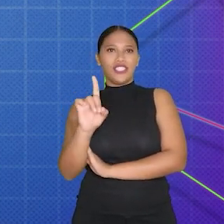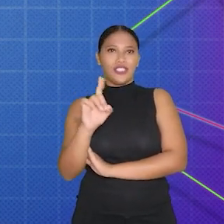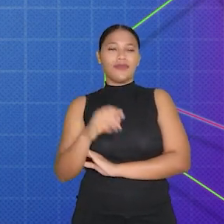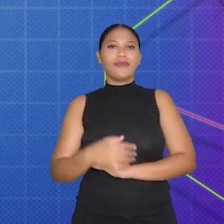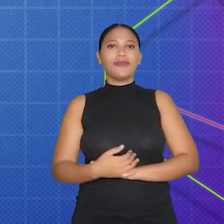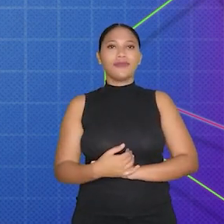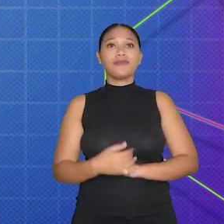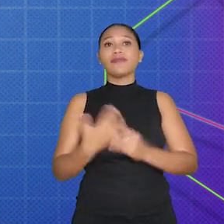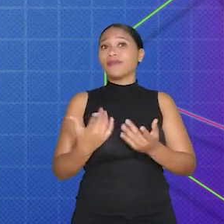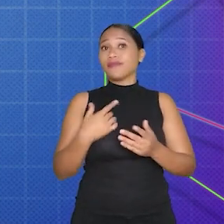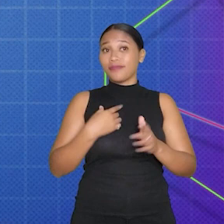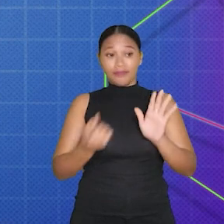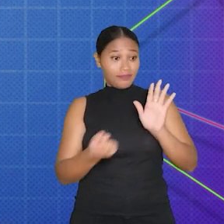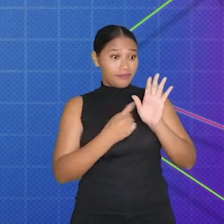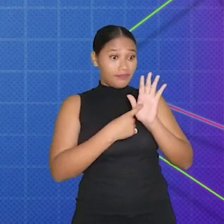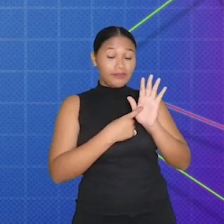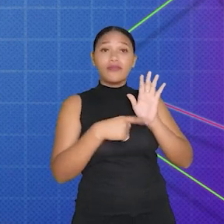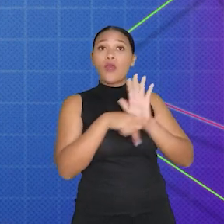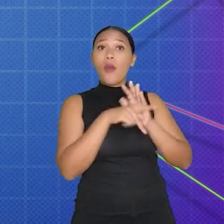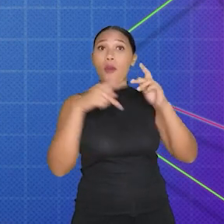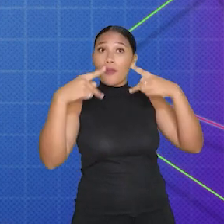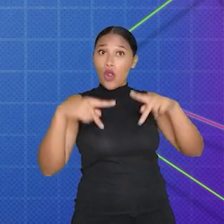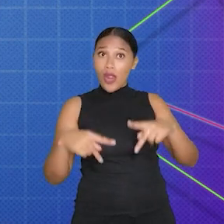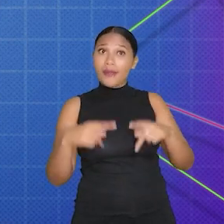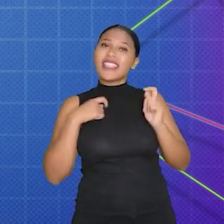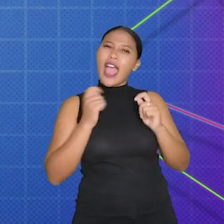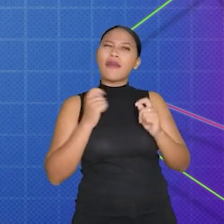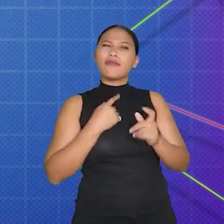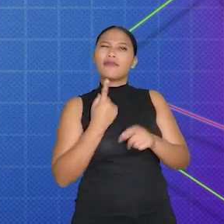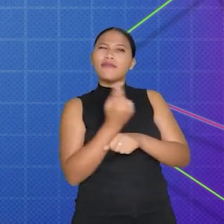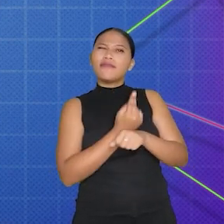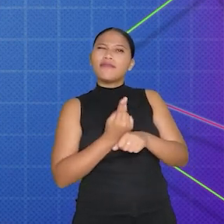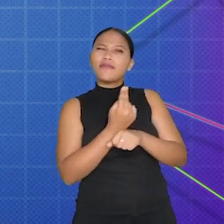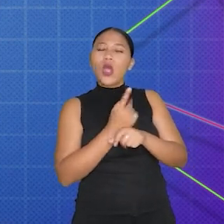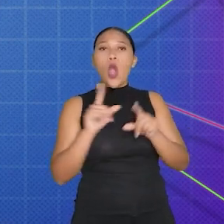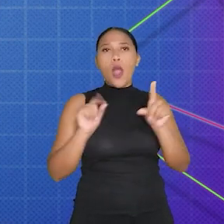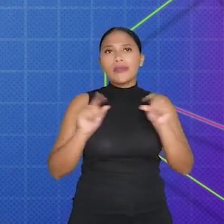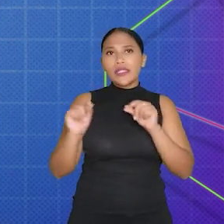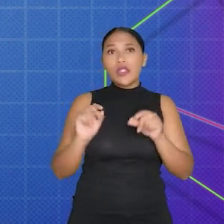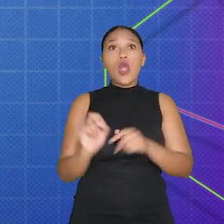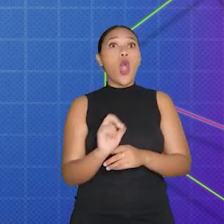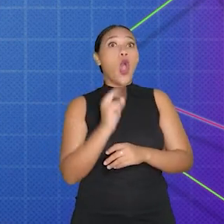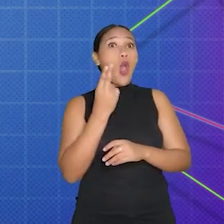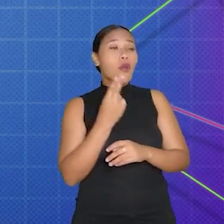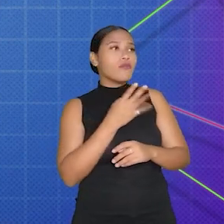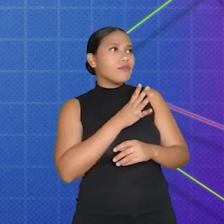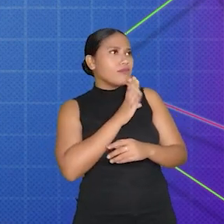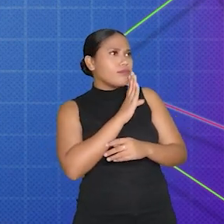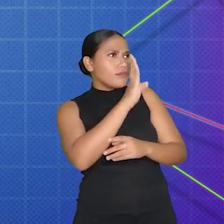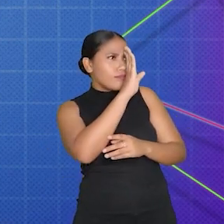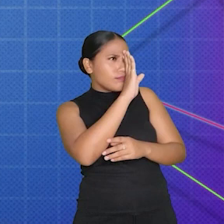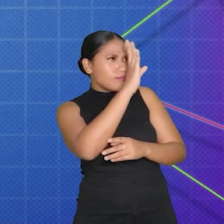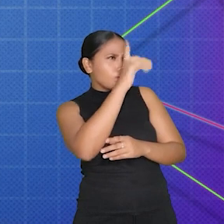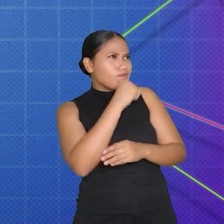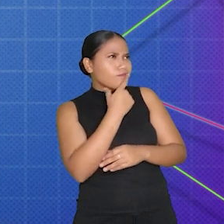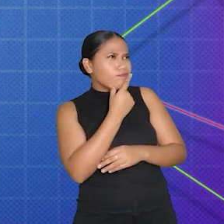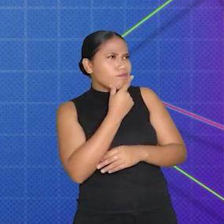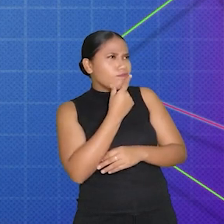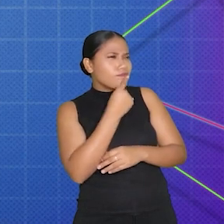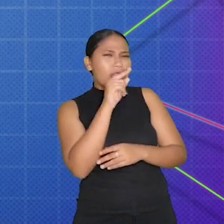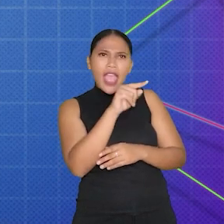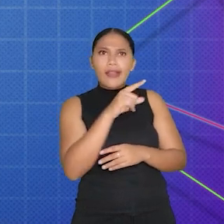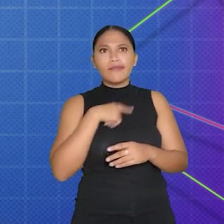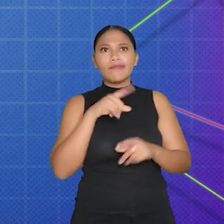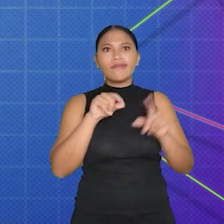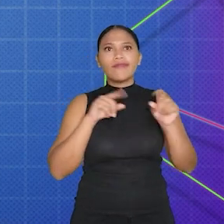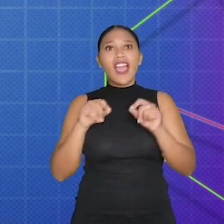sistema operacional que você está usando. Para acessar os setups de programas, você pode procurar a opção Opções ou Preferências dentro do